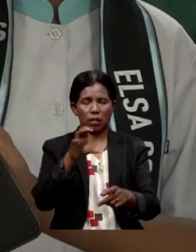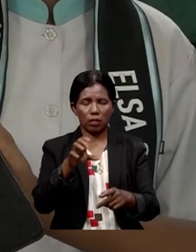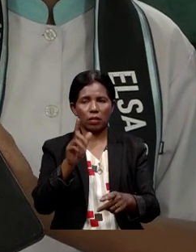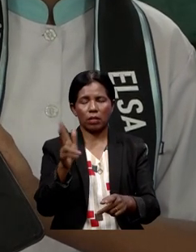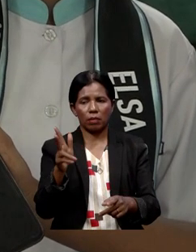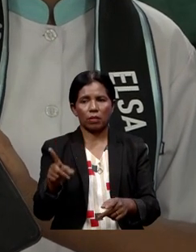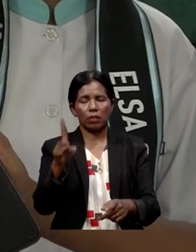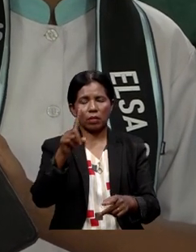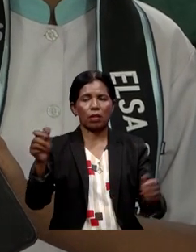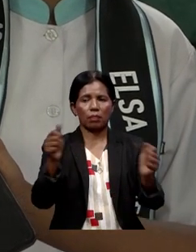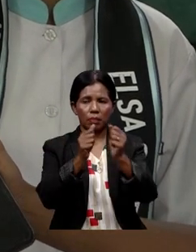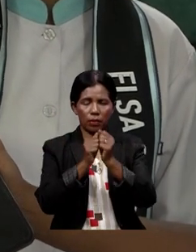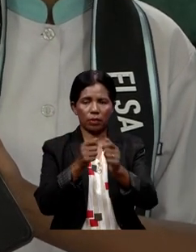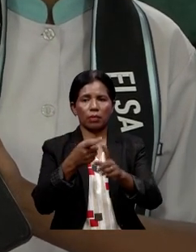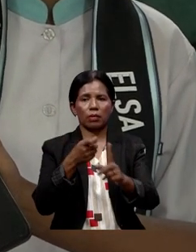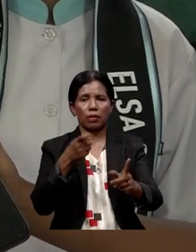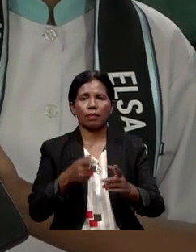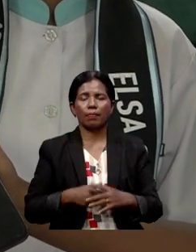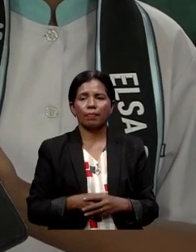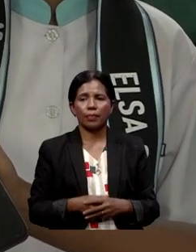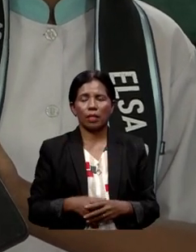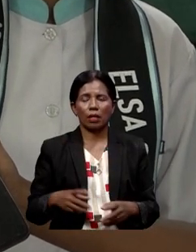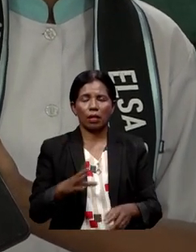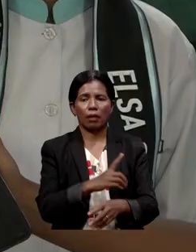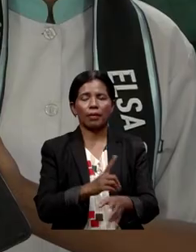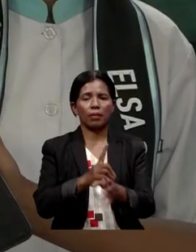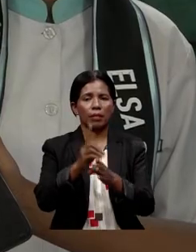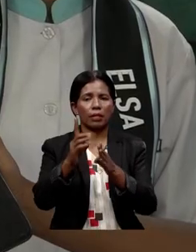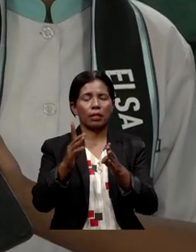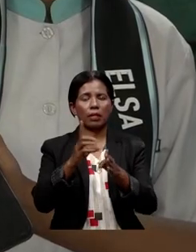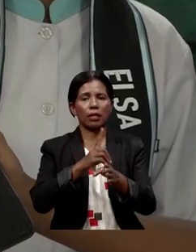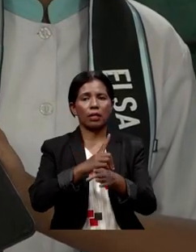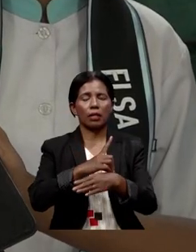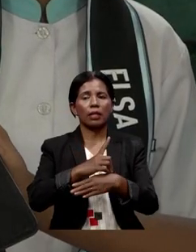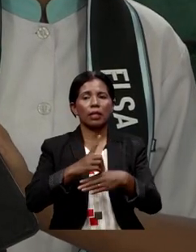ida composto osi departamento tolu